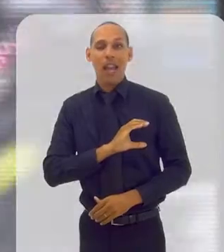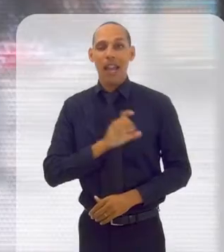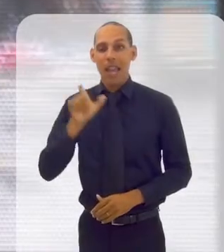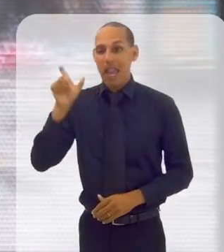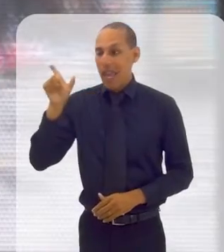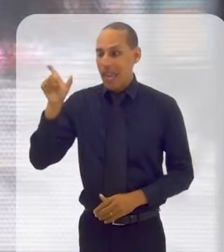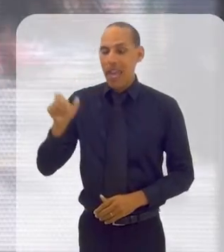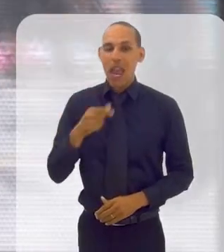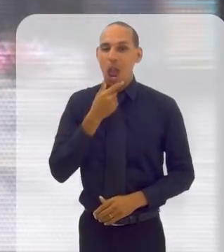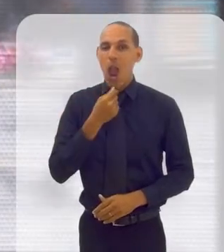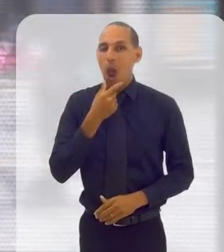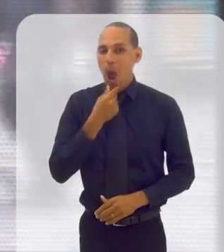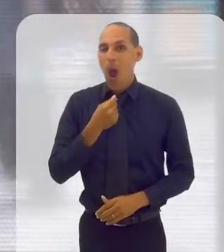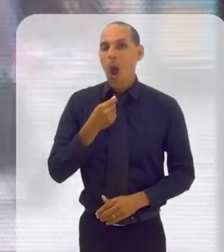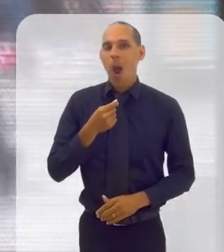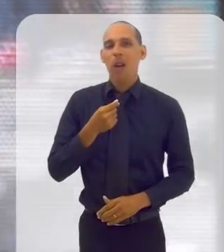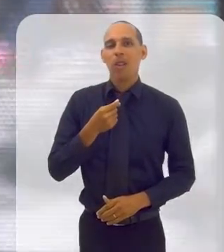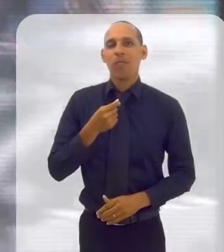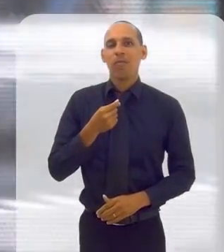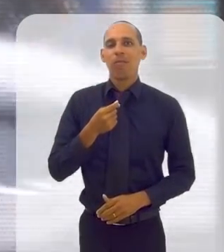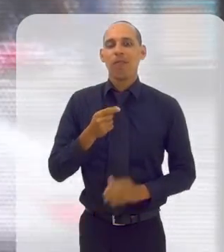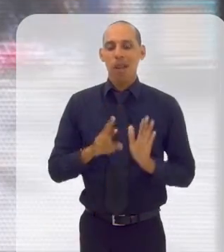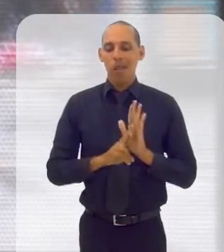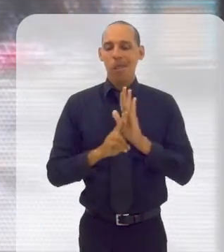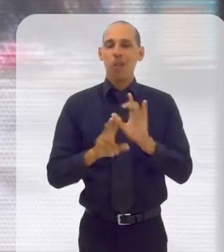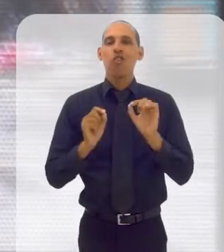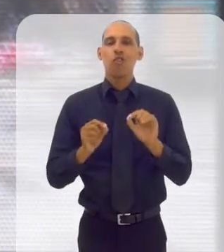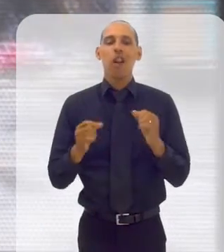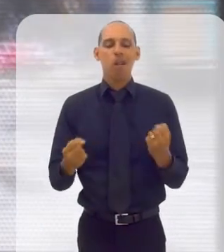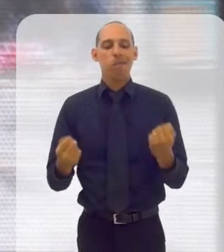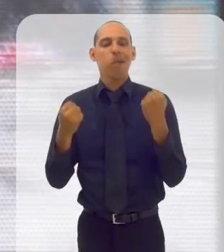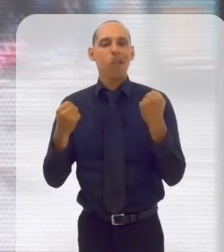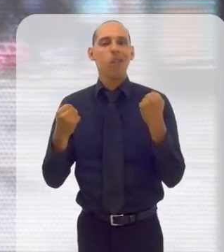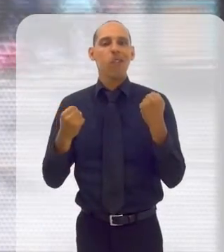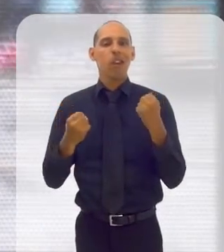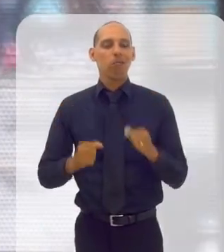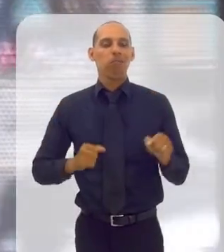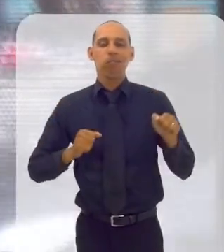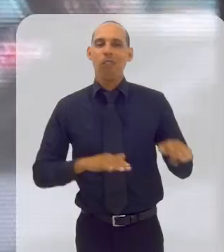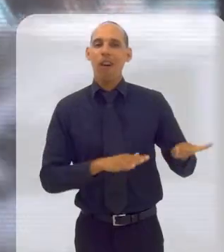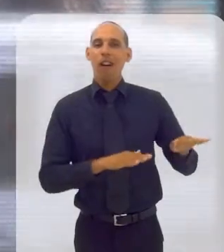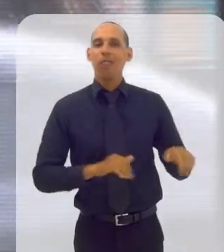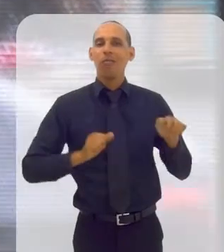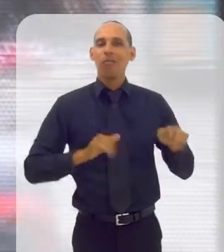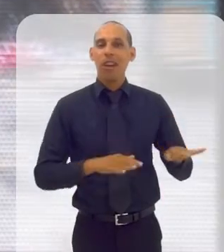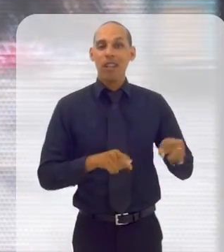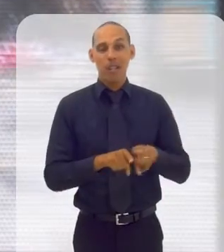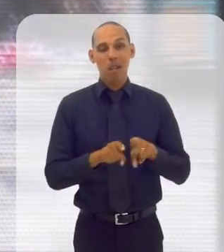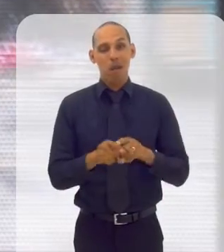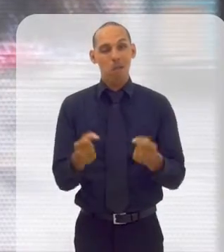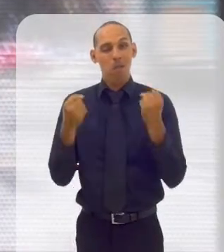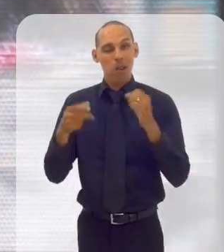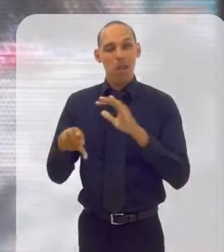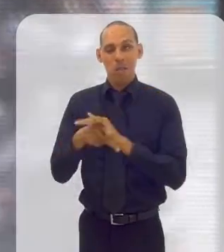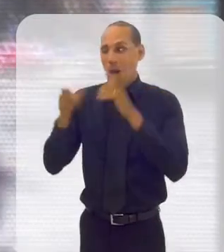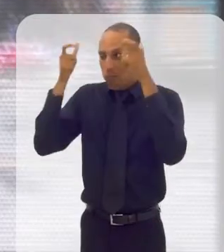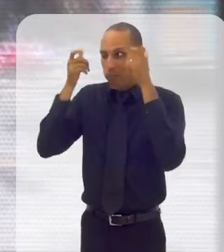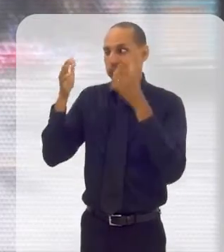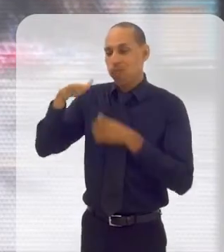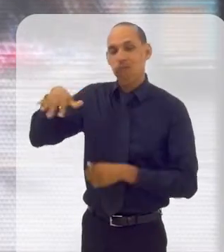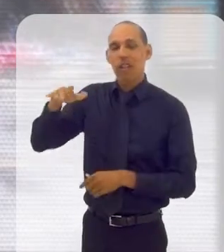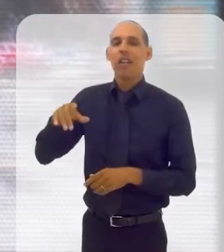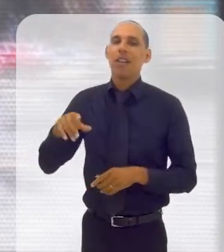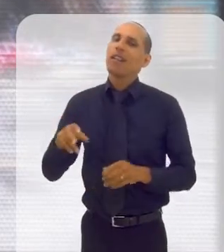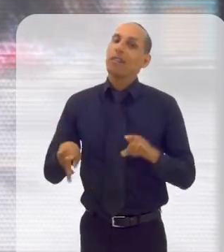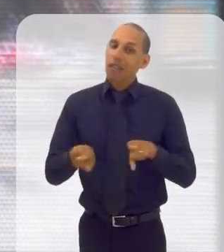durante muito tempo, representar esse poder militar brasileiro, essa figura de poder em relação à coroa, mas também vai se tornar